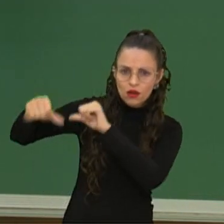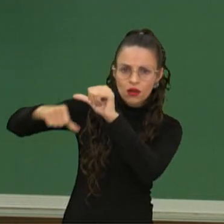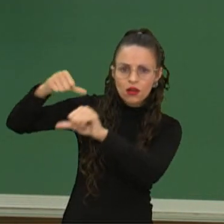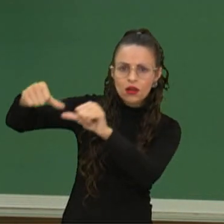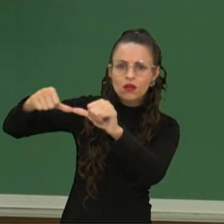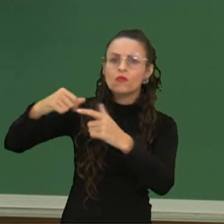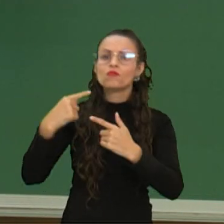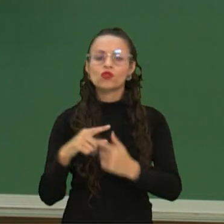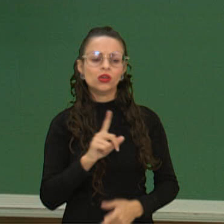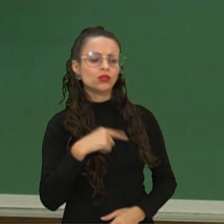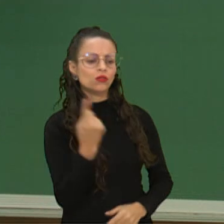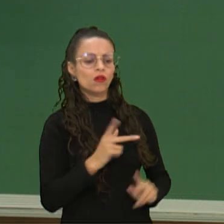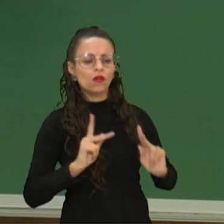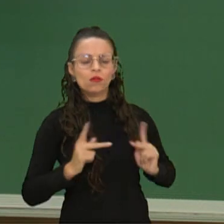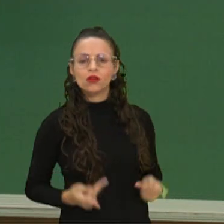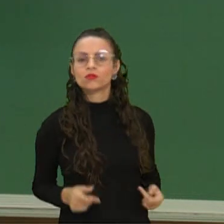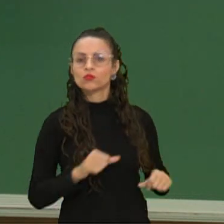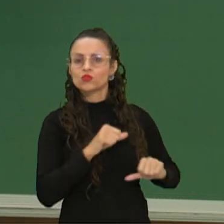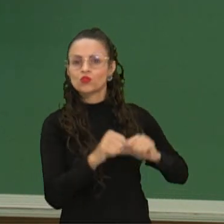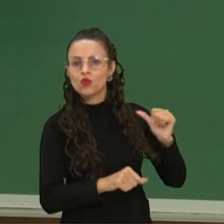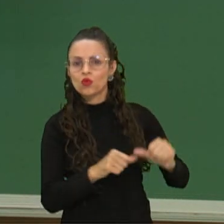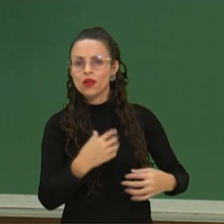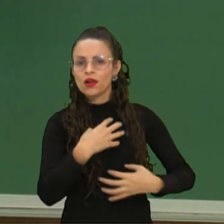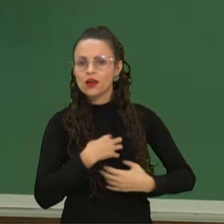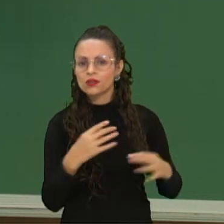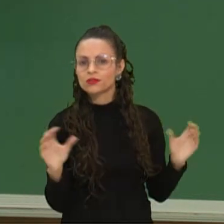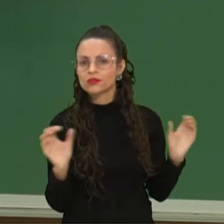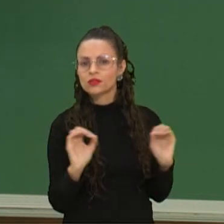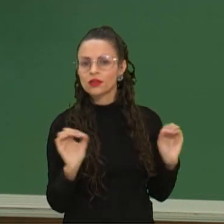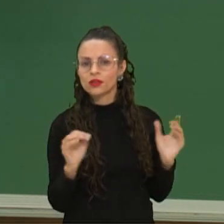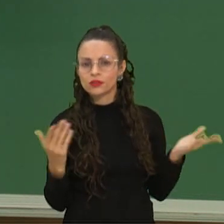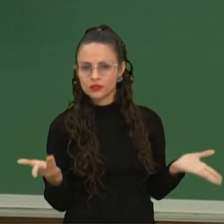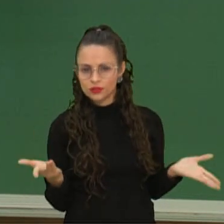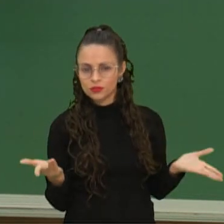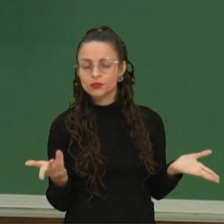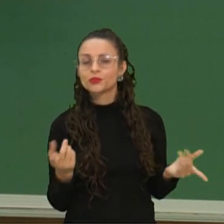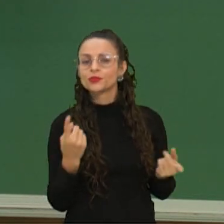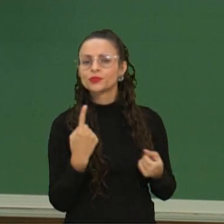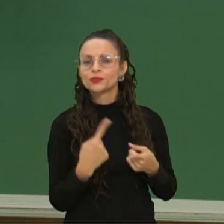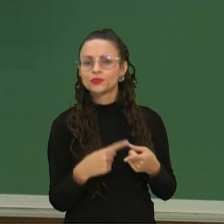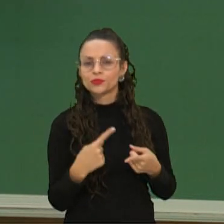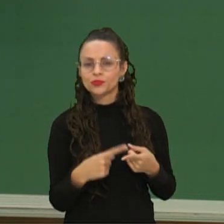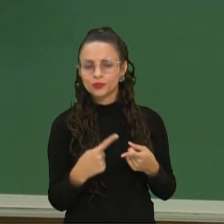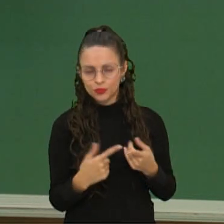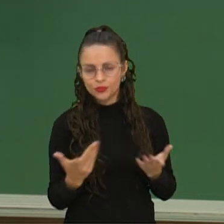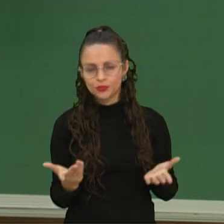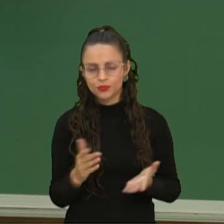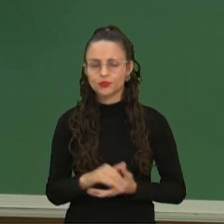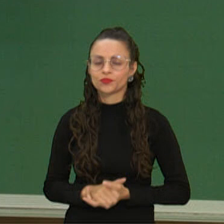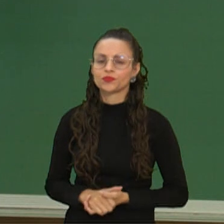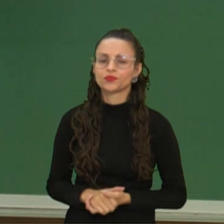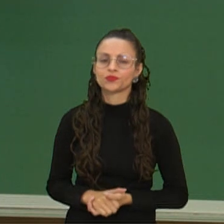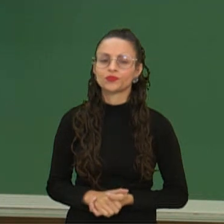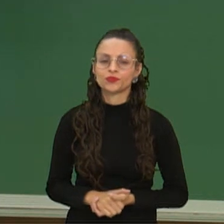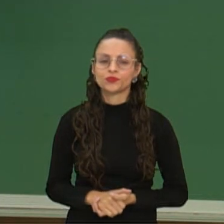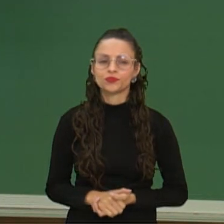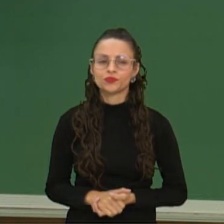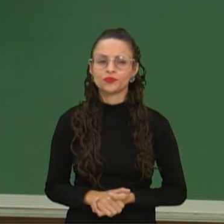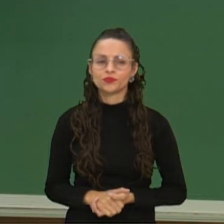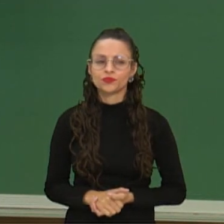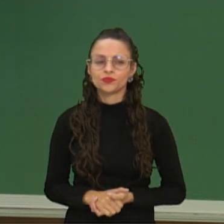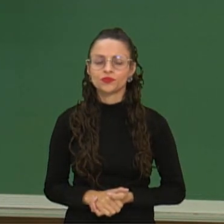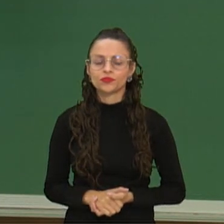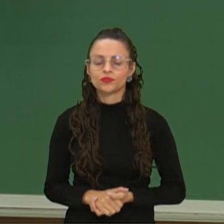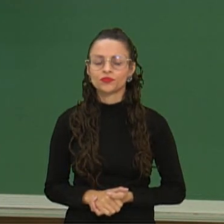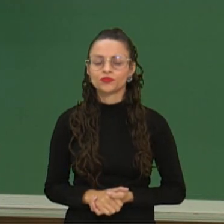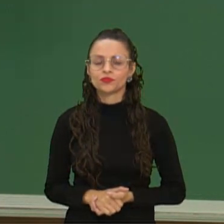está mudando? Né? Tipo, no sentido de que era para a gente poder estar mudando as nossas atitudes no que diz respeito ao planeta. Climate